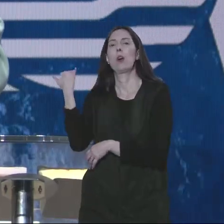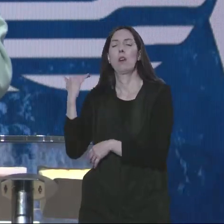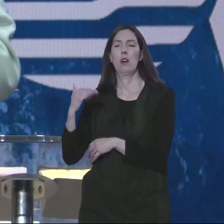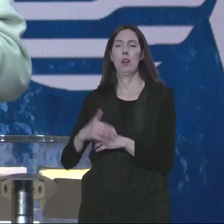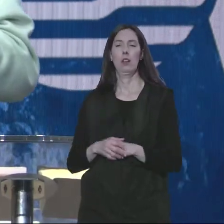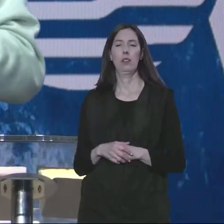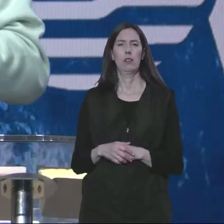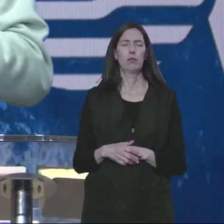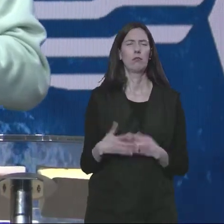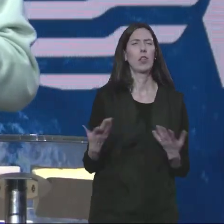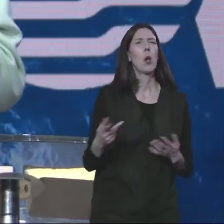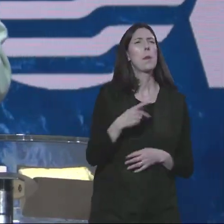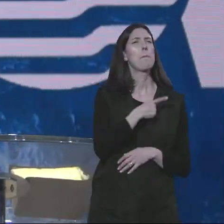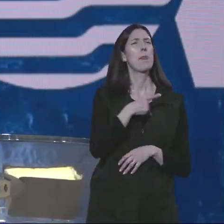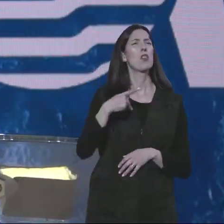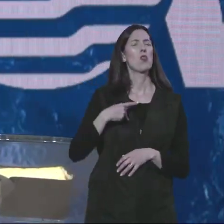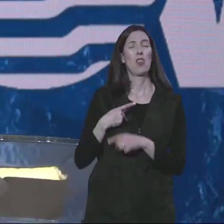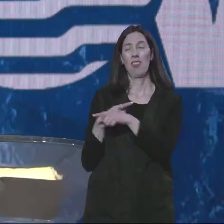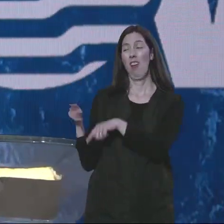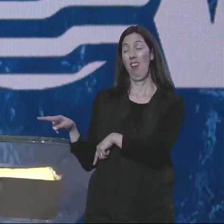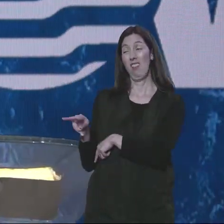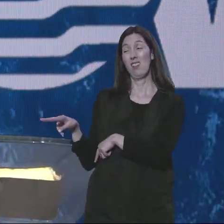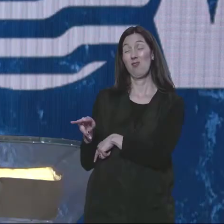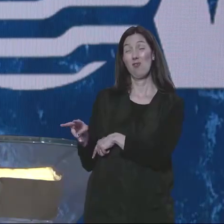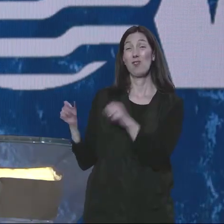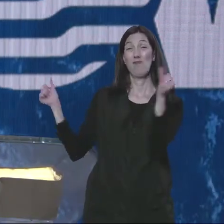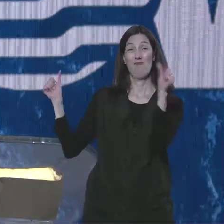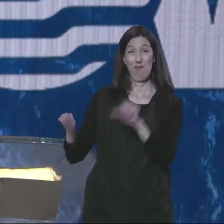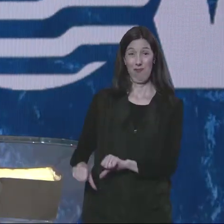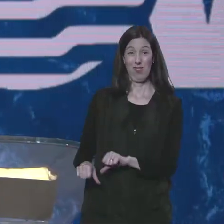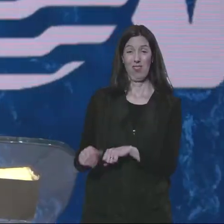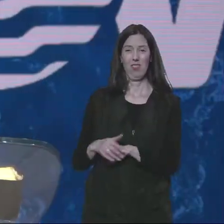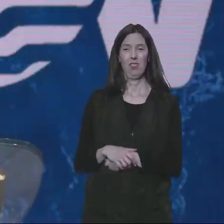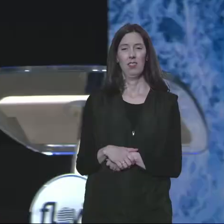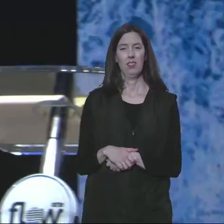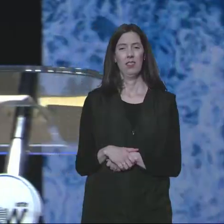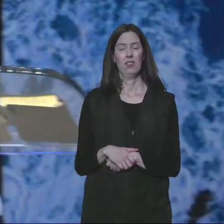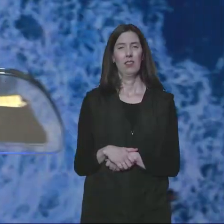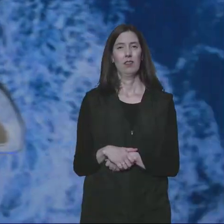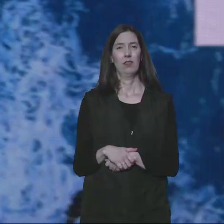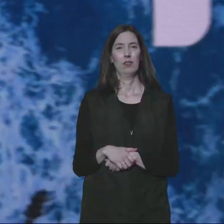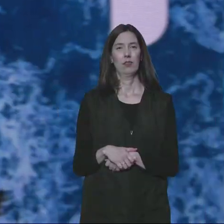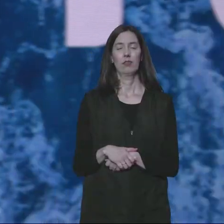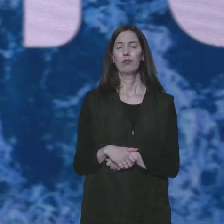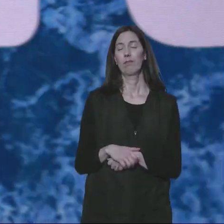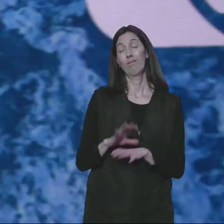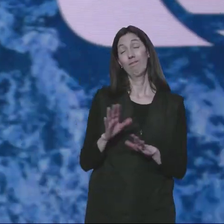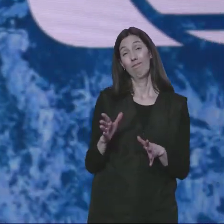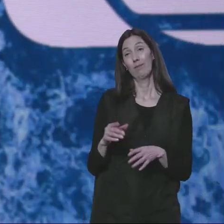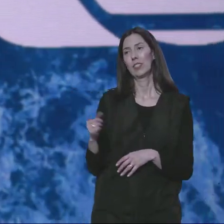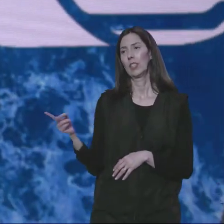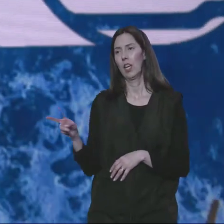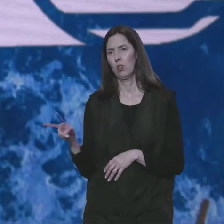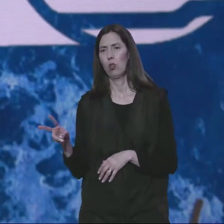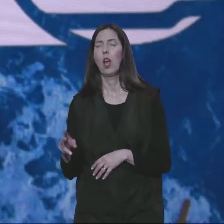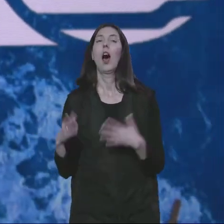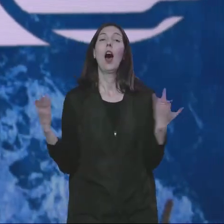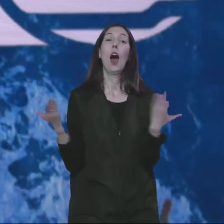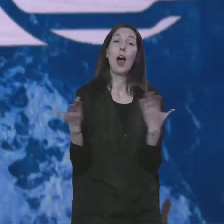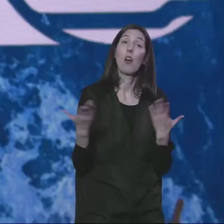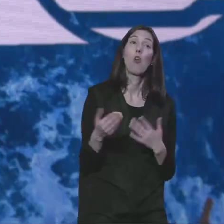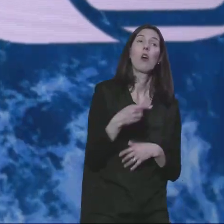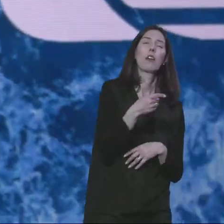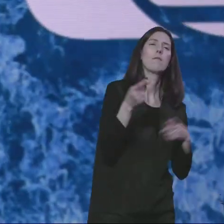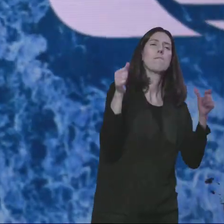E aí o pastor perguntou: isso é uma tragédia? Aí ele falou: eu vou te contar o que é uma tragédia. Aí ele conta a história do